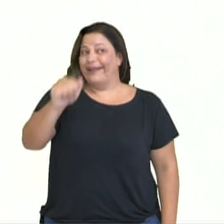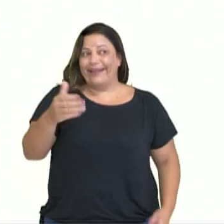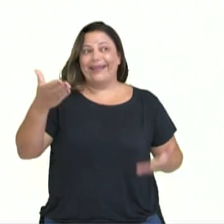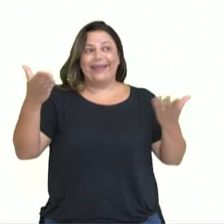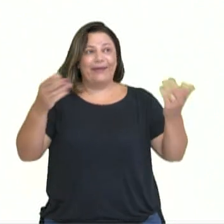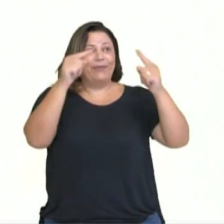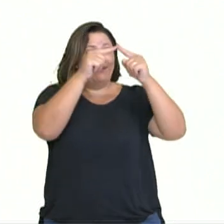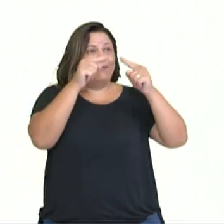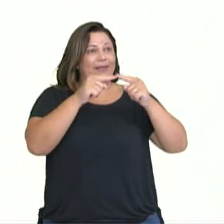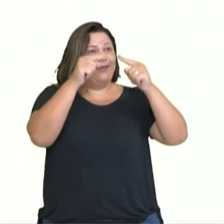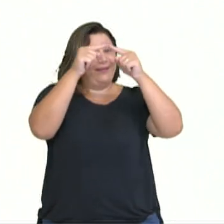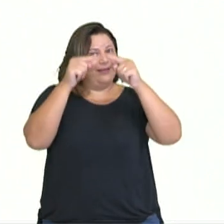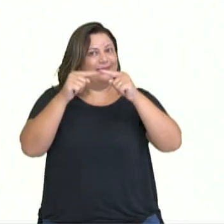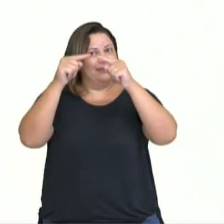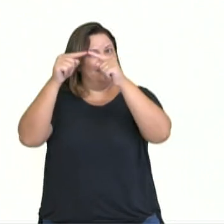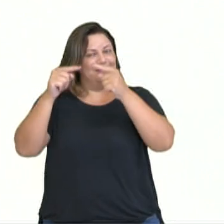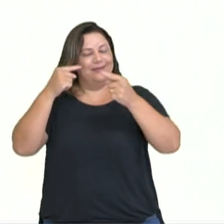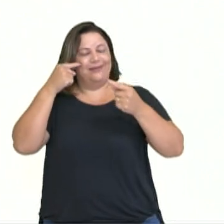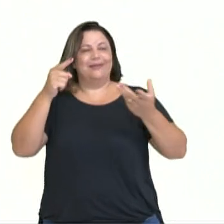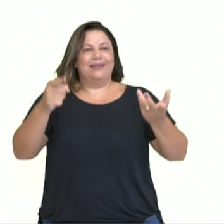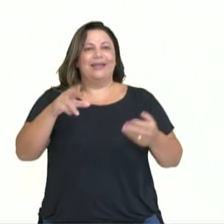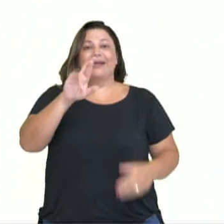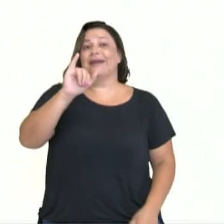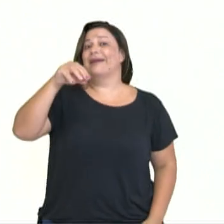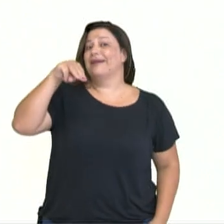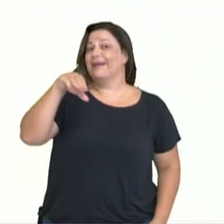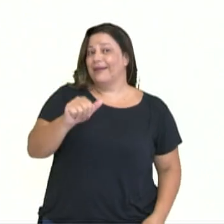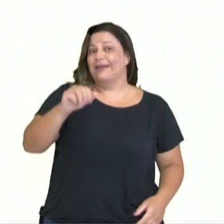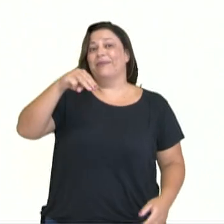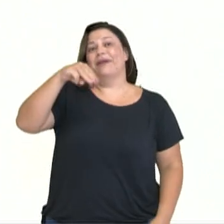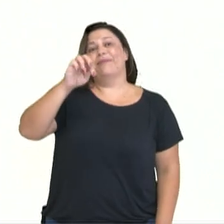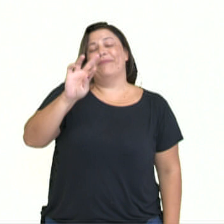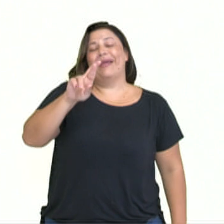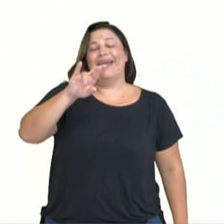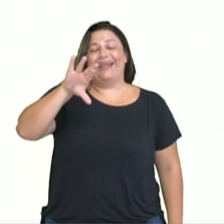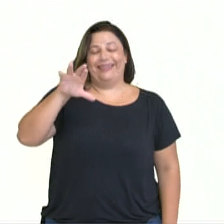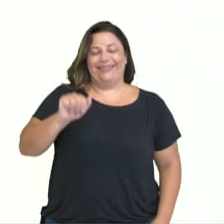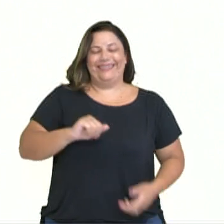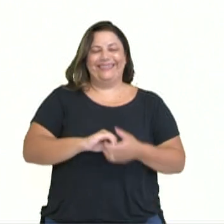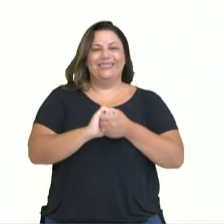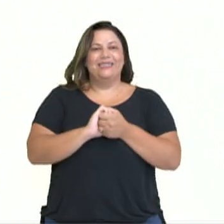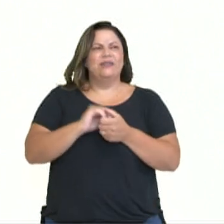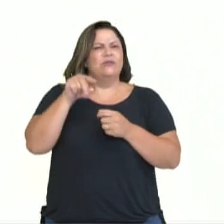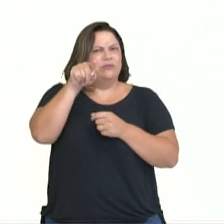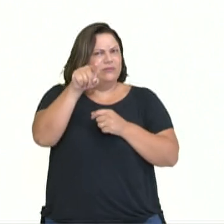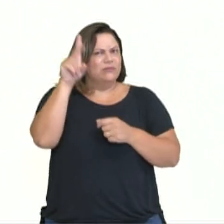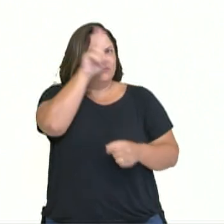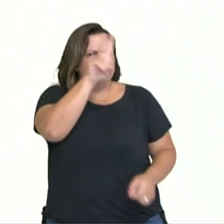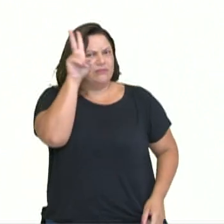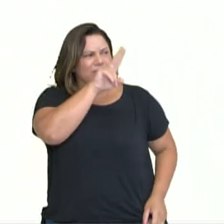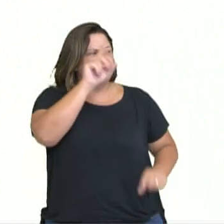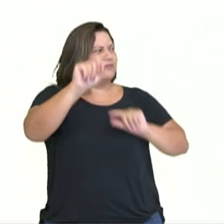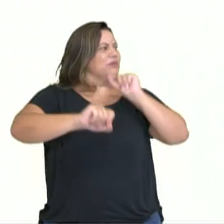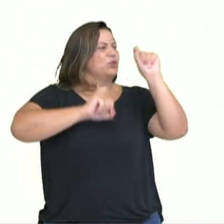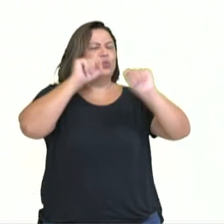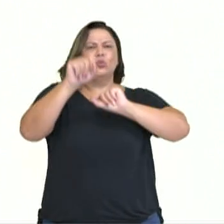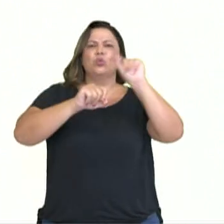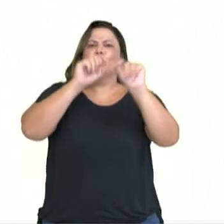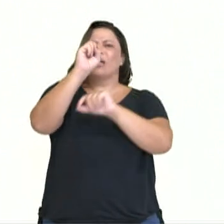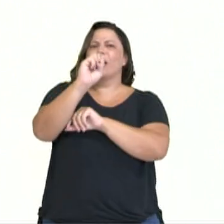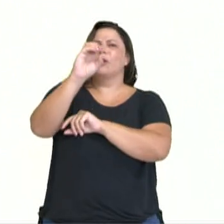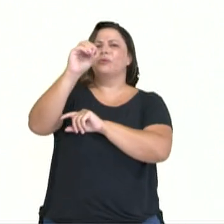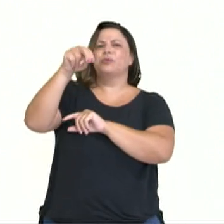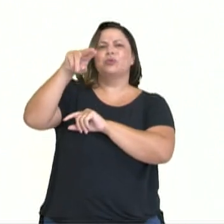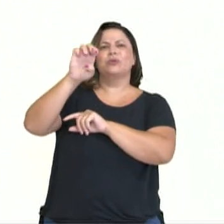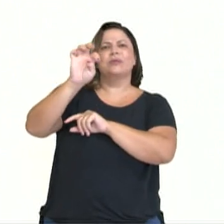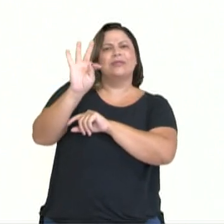rima. Vamos adiante? Tá? Você se lembra o que é um soneto? Essa aula foi abordada na aula